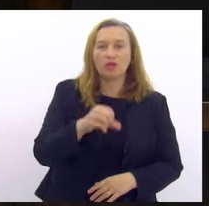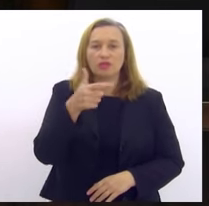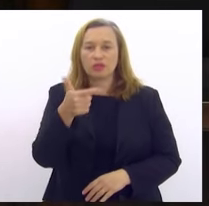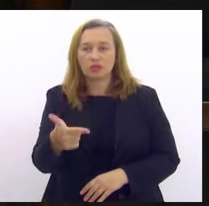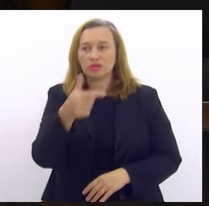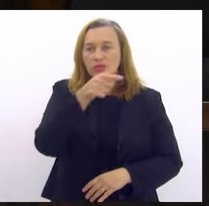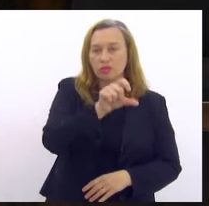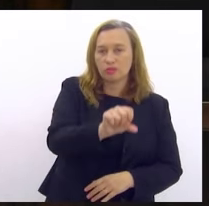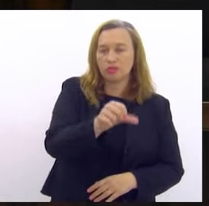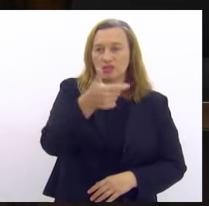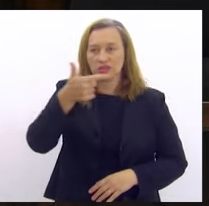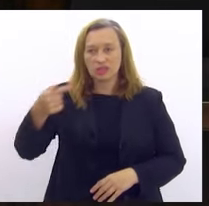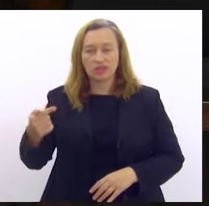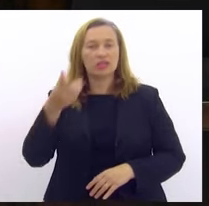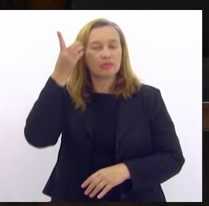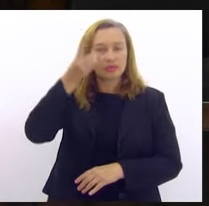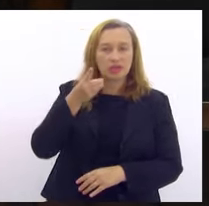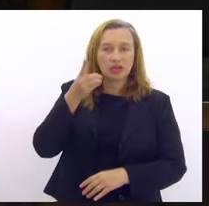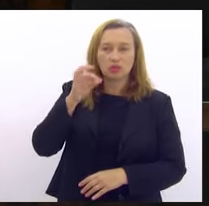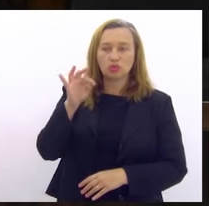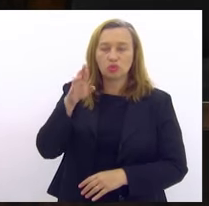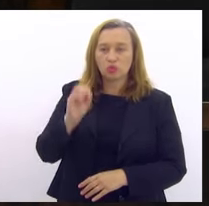2692-2017, de autoria do deputado Gustavo Tutuca,